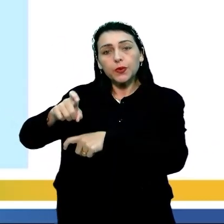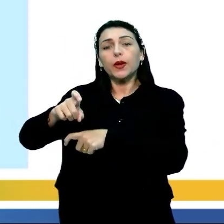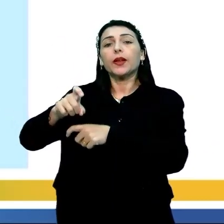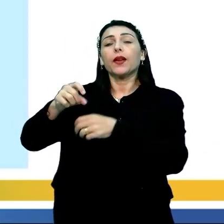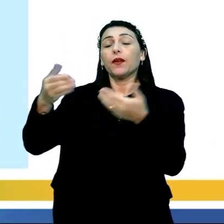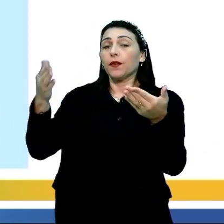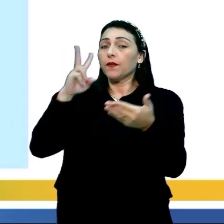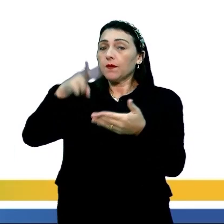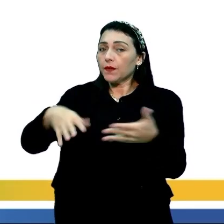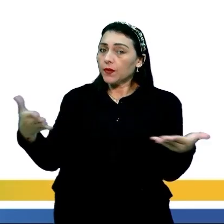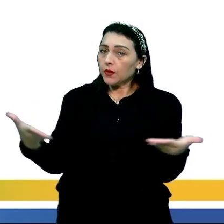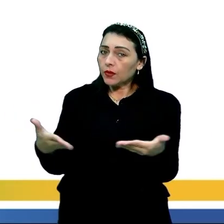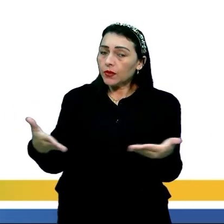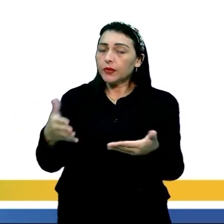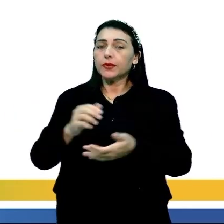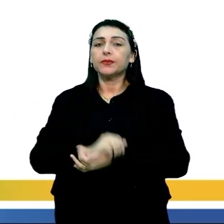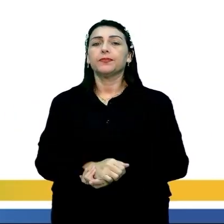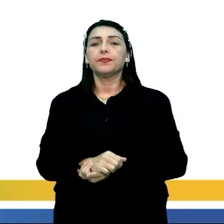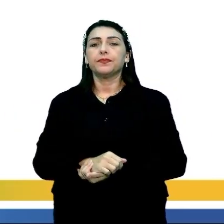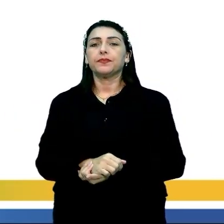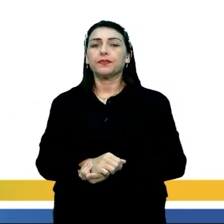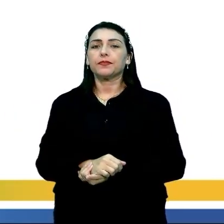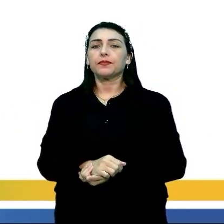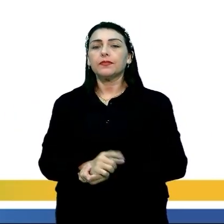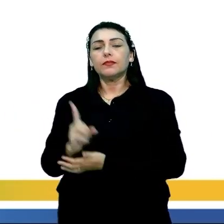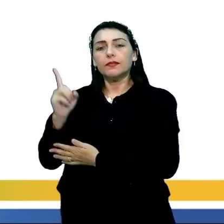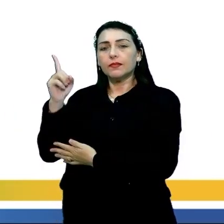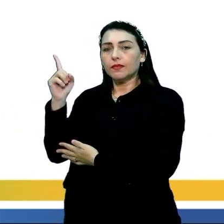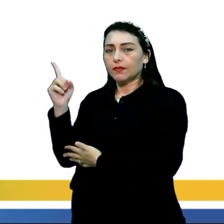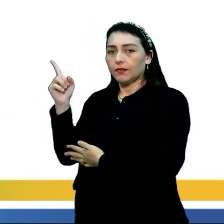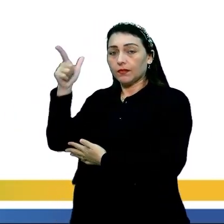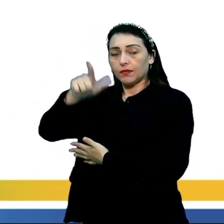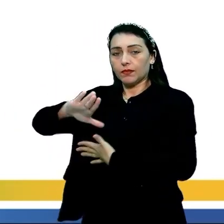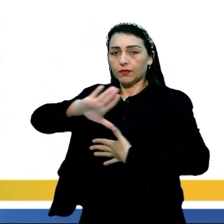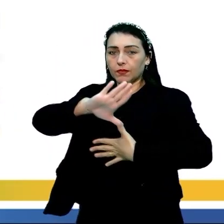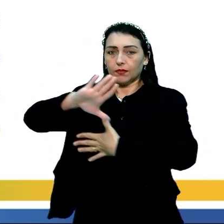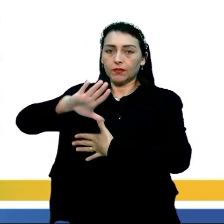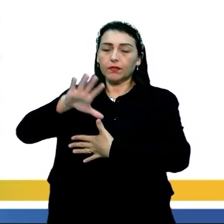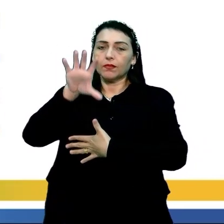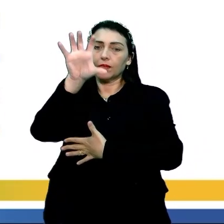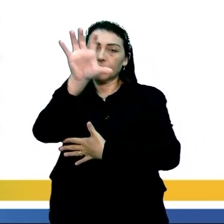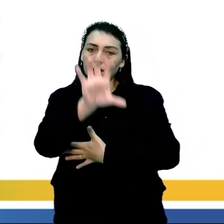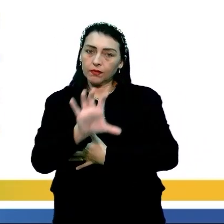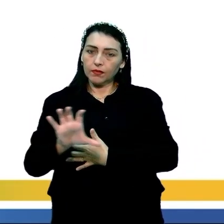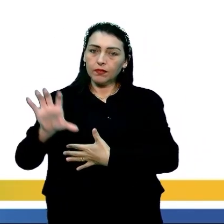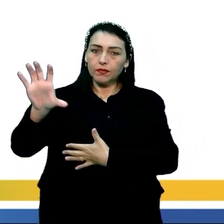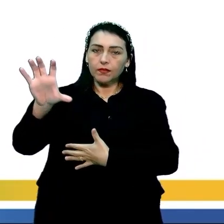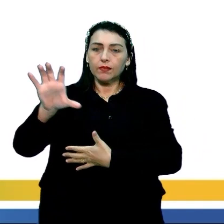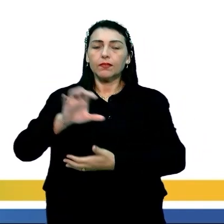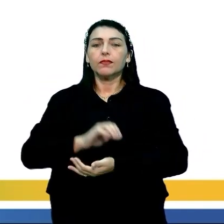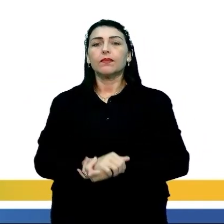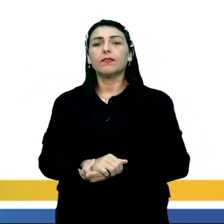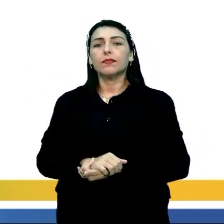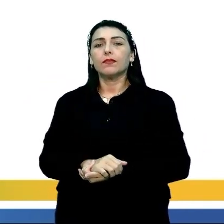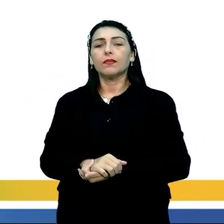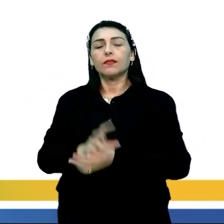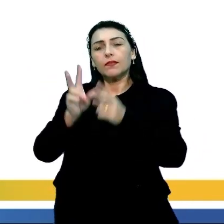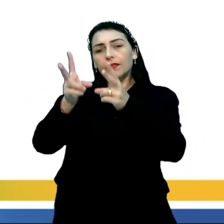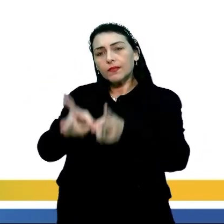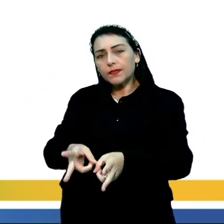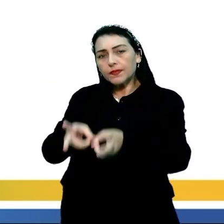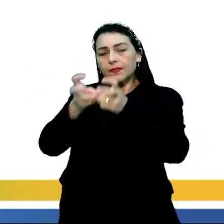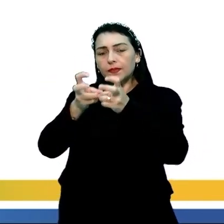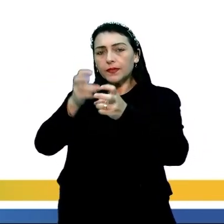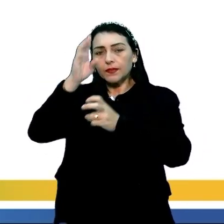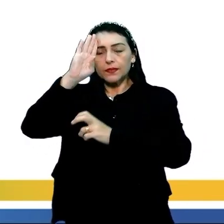dias atuais. Aqui, novamente, o mapa dos domínios morfoclimáticos, que nós vamos